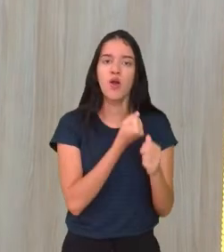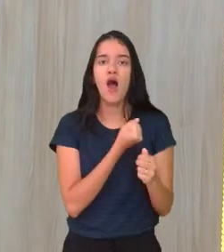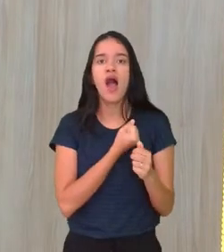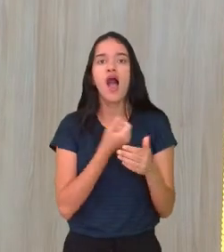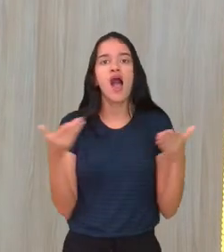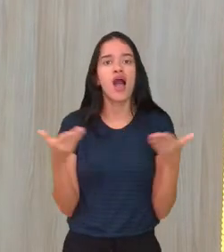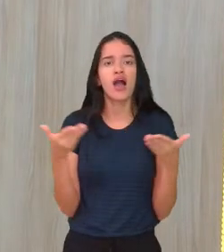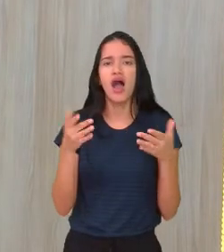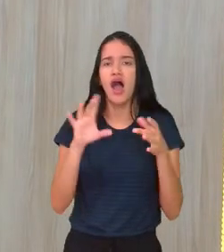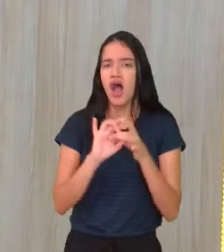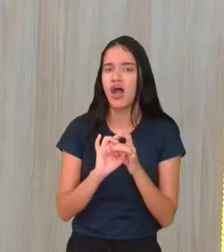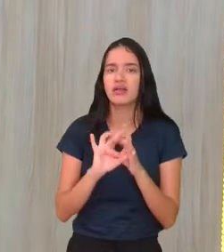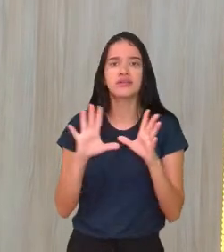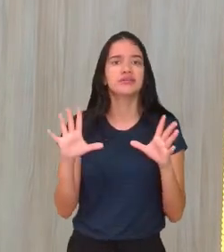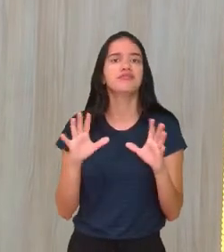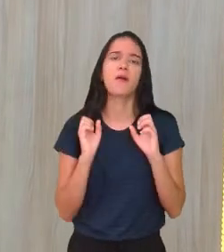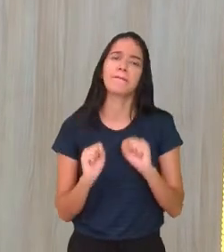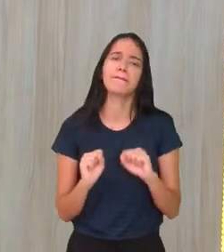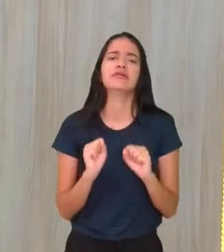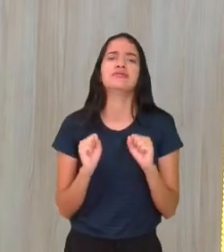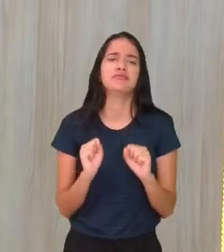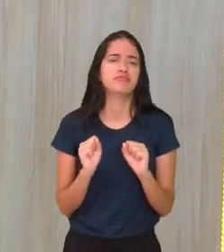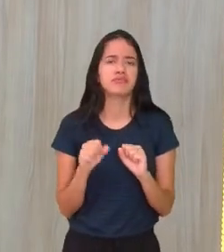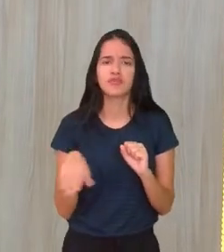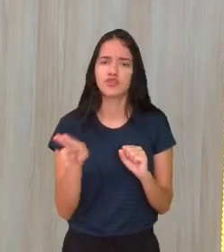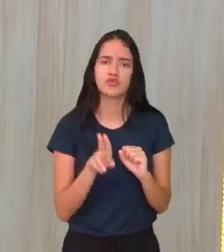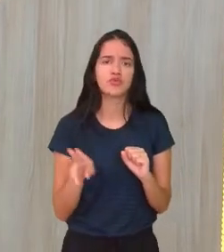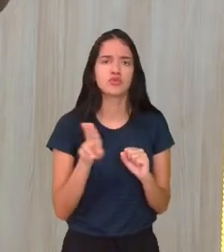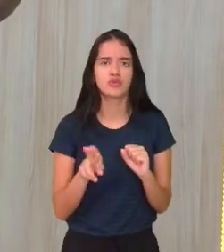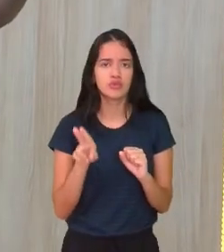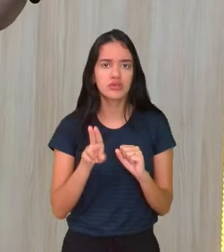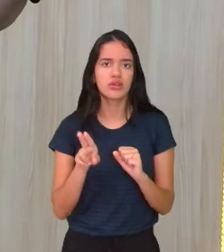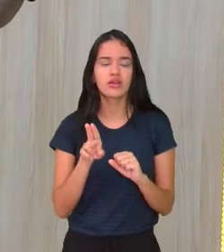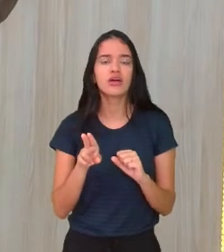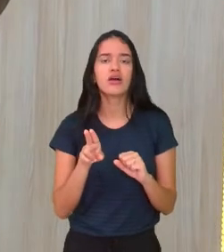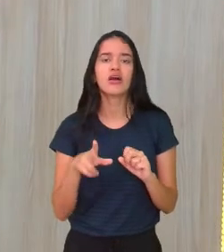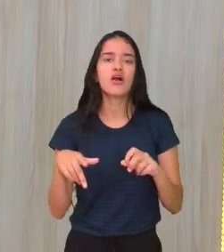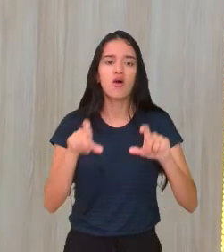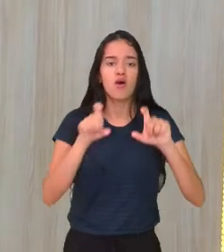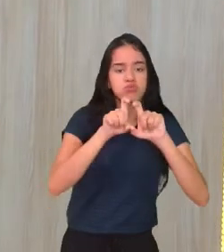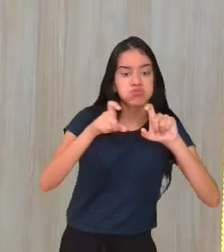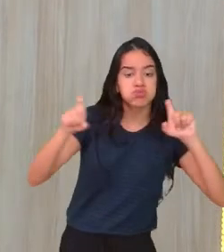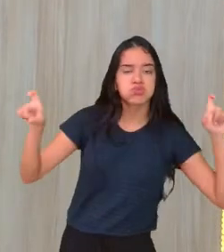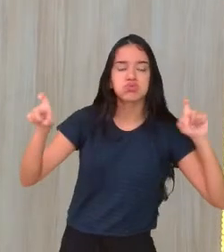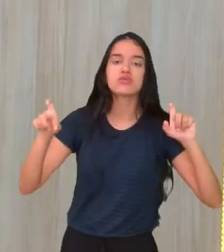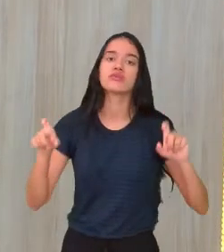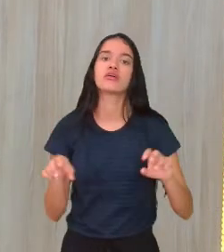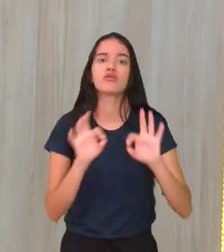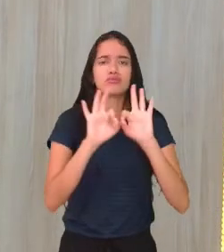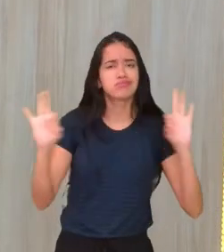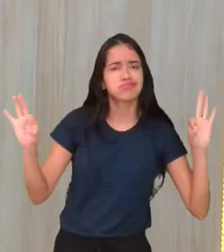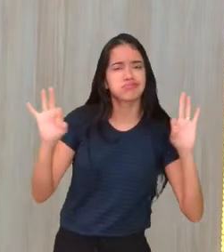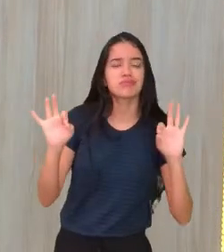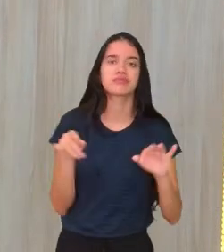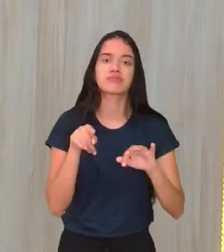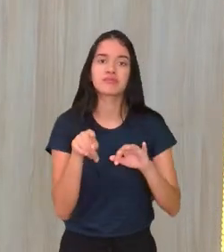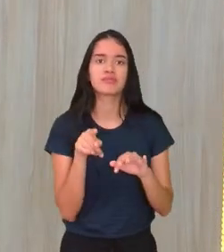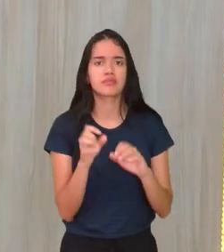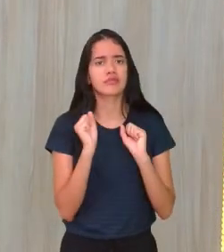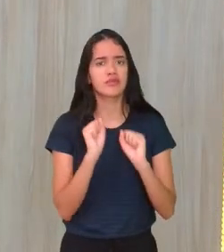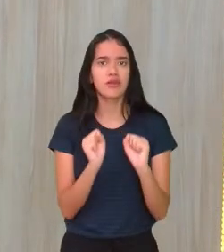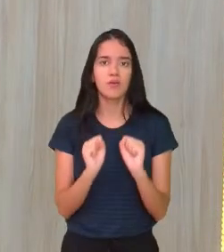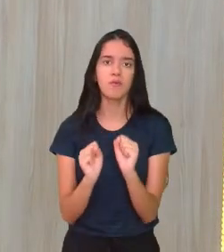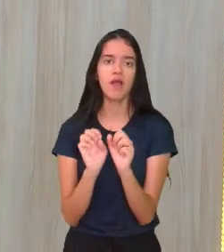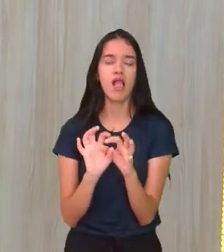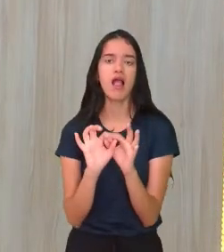vontade. Você pode usar uma frase, se você quiser, tá? É você que define aí sua senha. Você pode